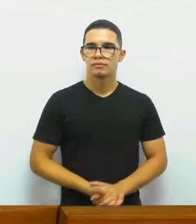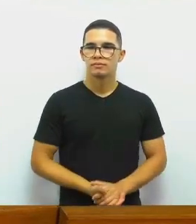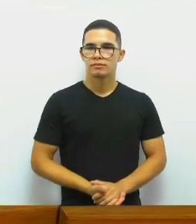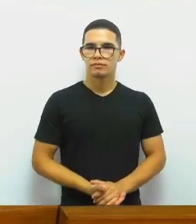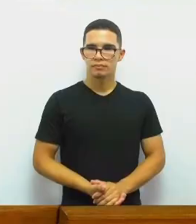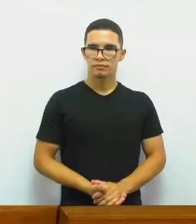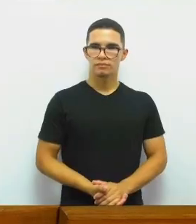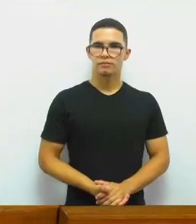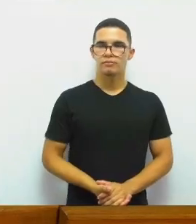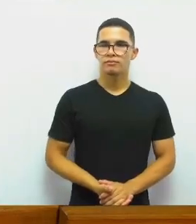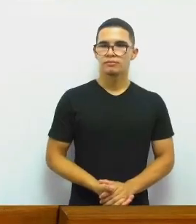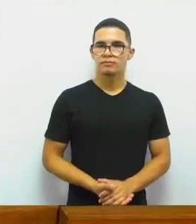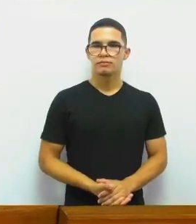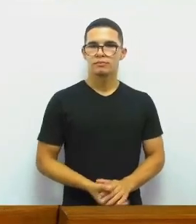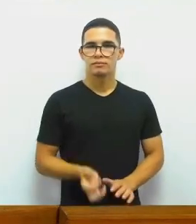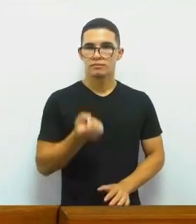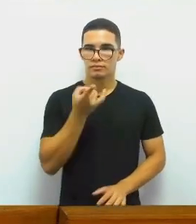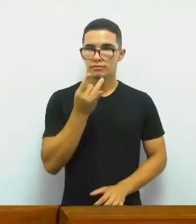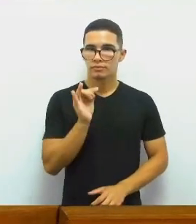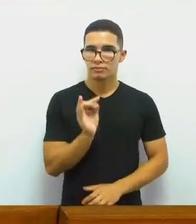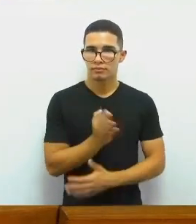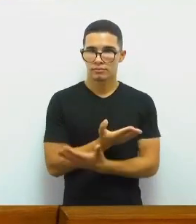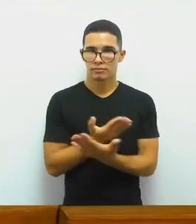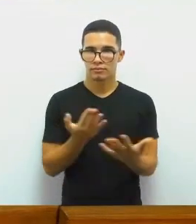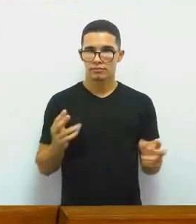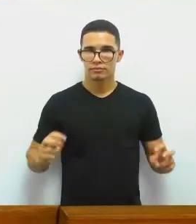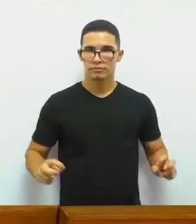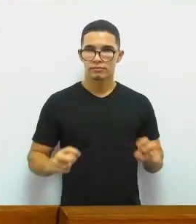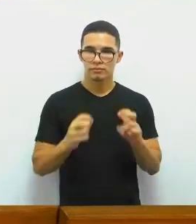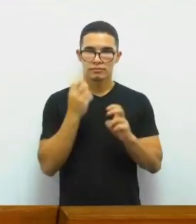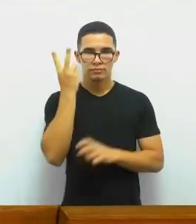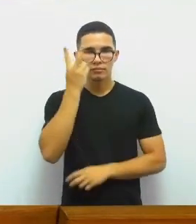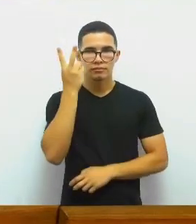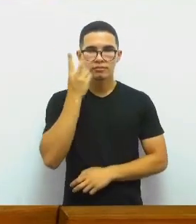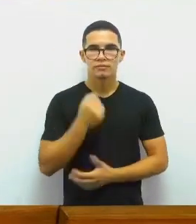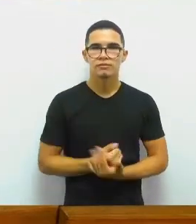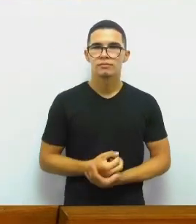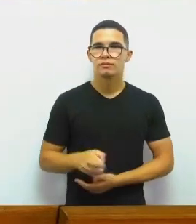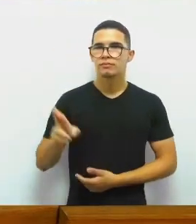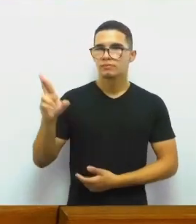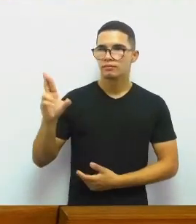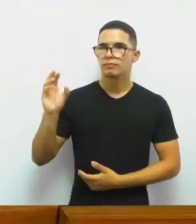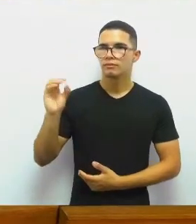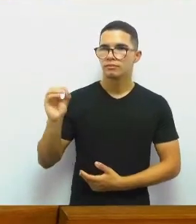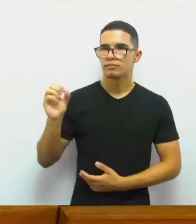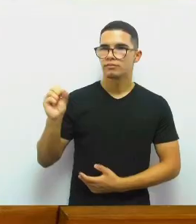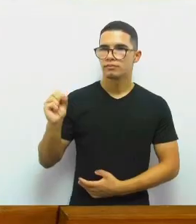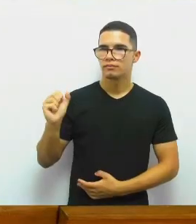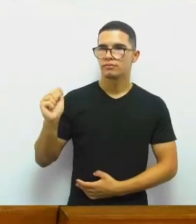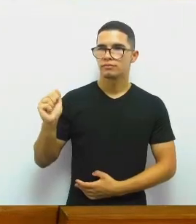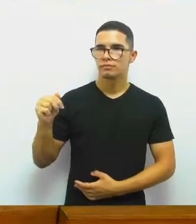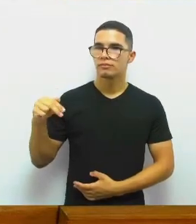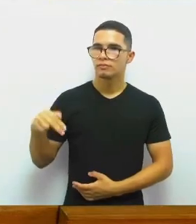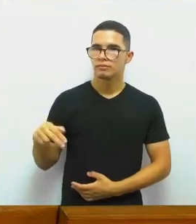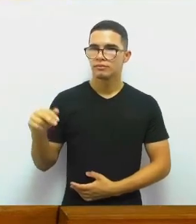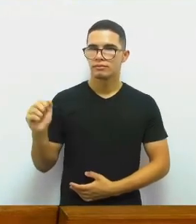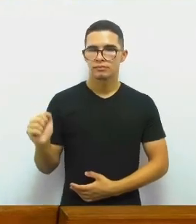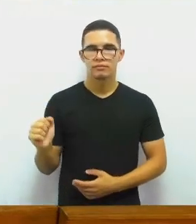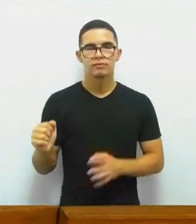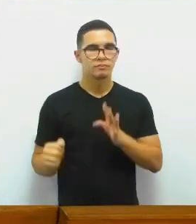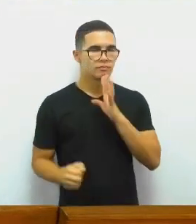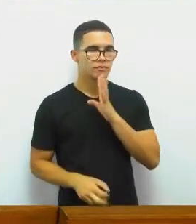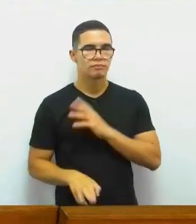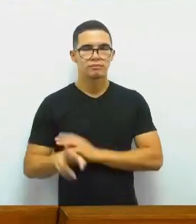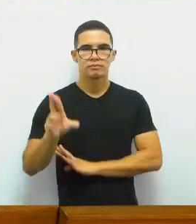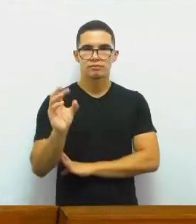vereadores. Bom dia, senhores vereadores. Bom dia, plenário. Vamos à leitura da moção de hoje. Rosana dos Reis Luiz, mais conhecida como Rose Reis,